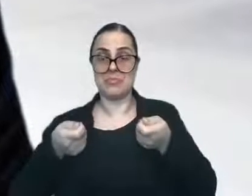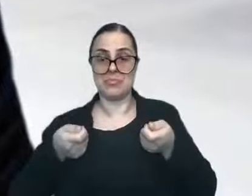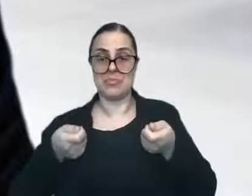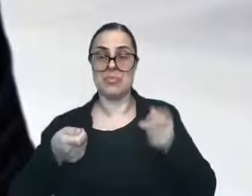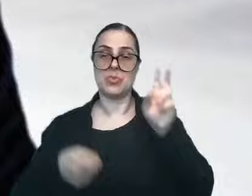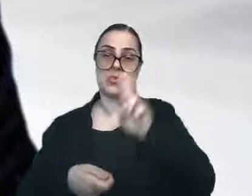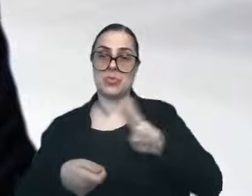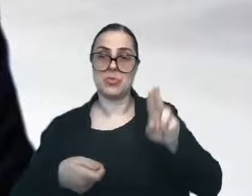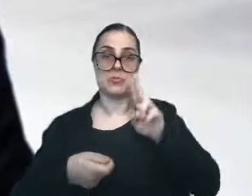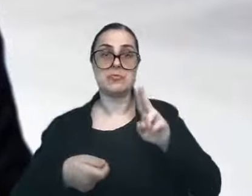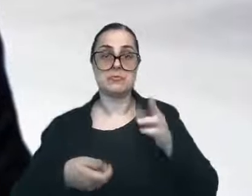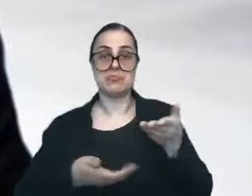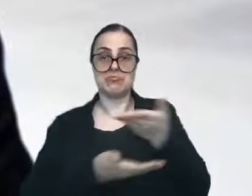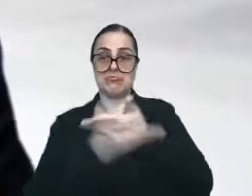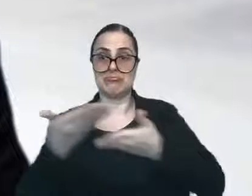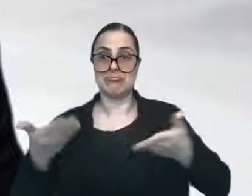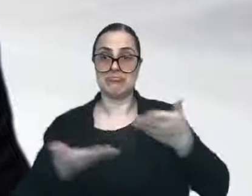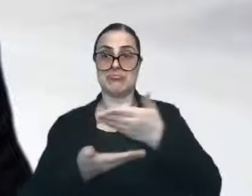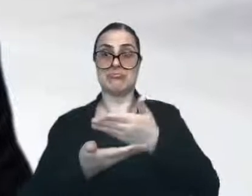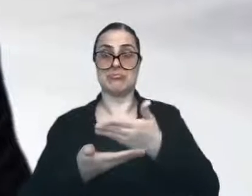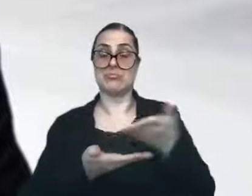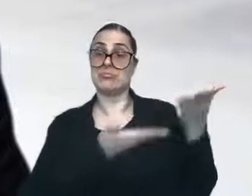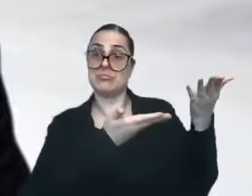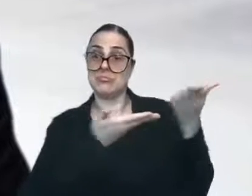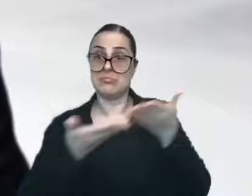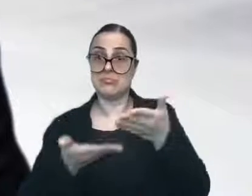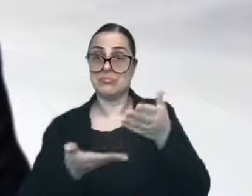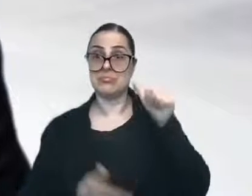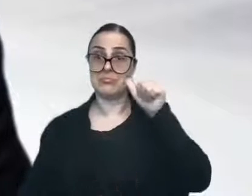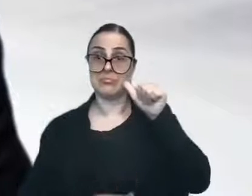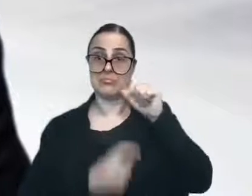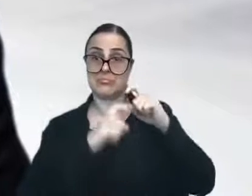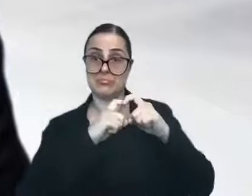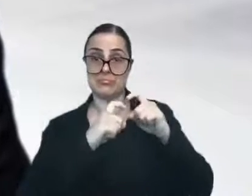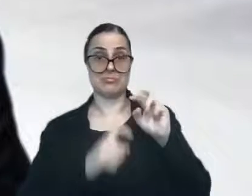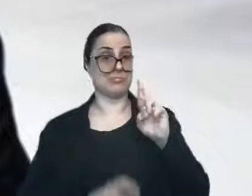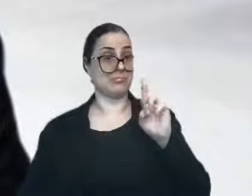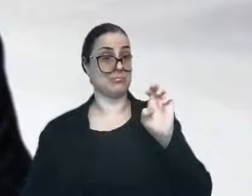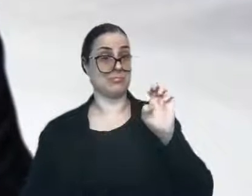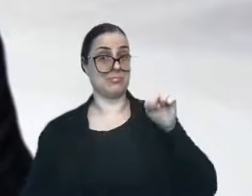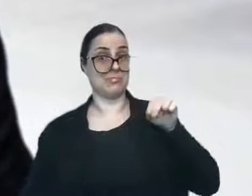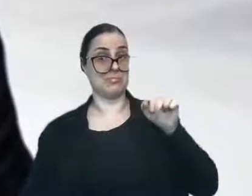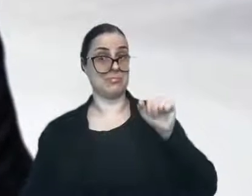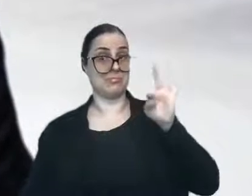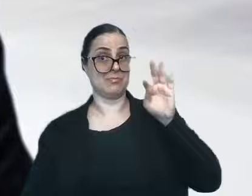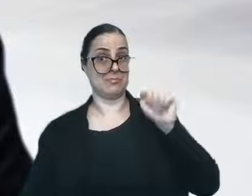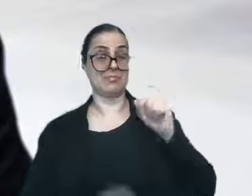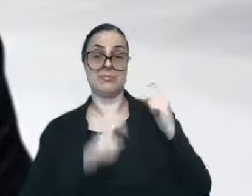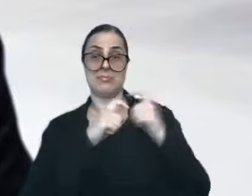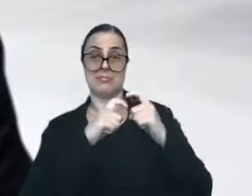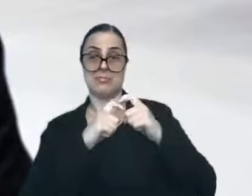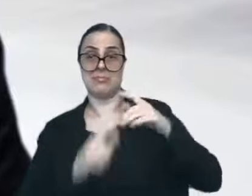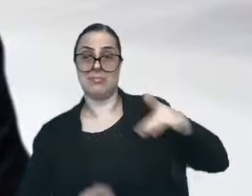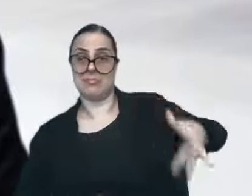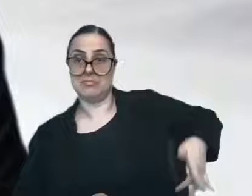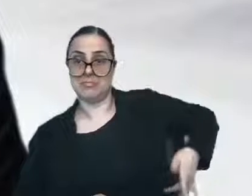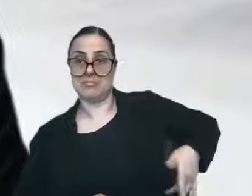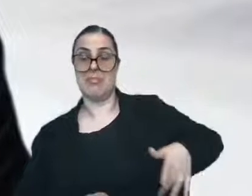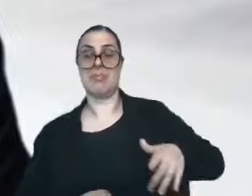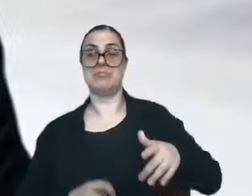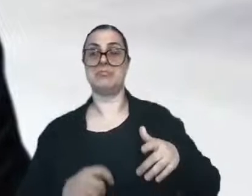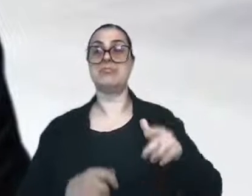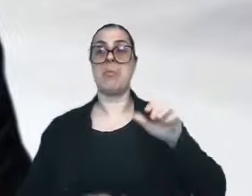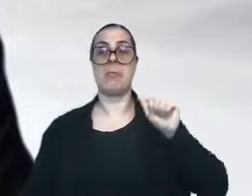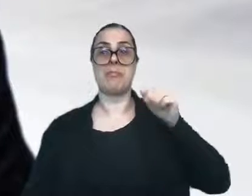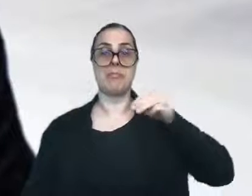convidar a doutora Renata Mendes, que ela é nefrologista do América Serviços Médicos.